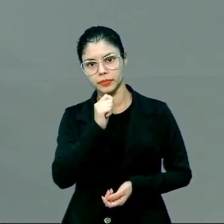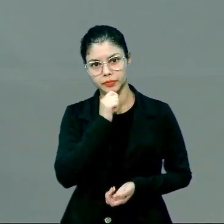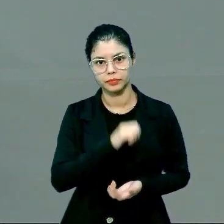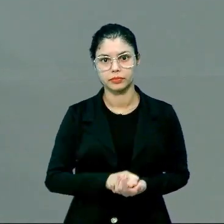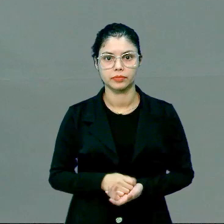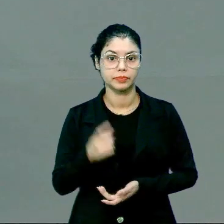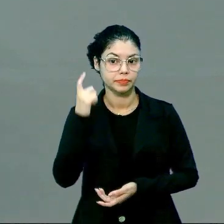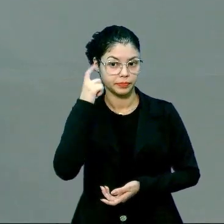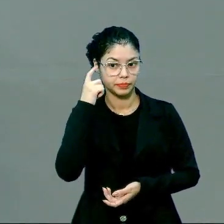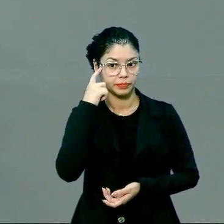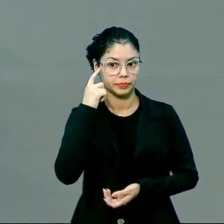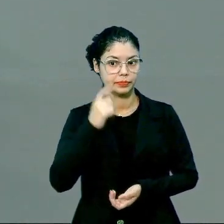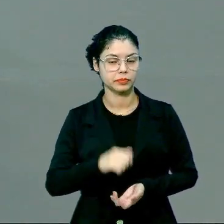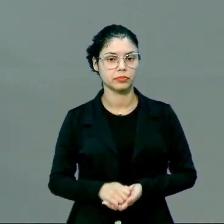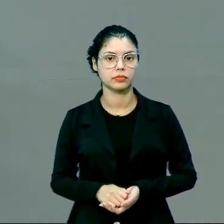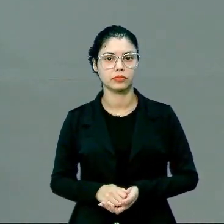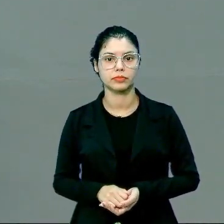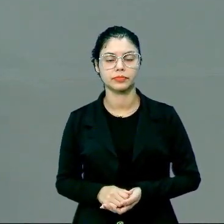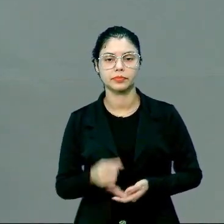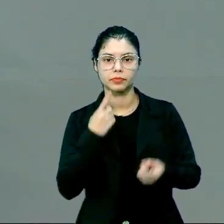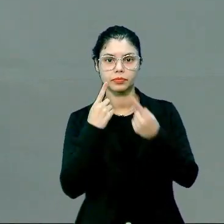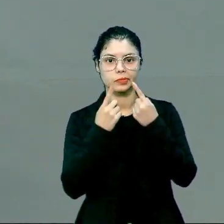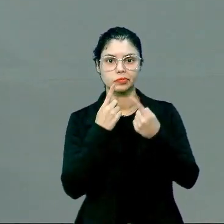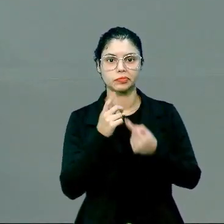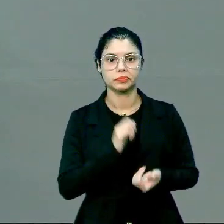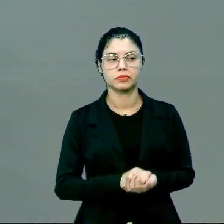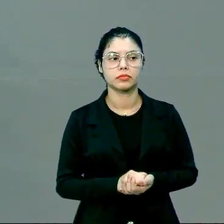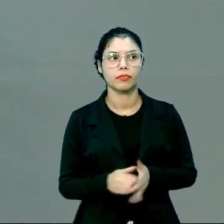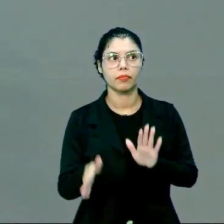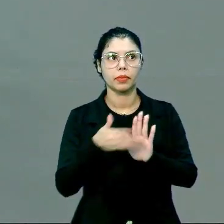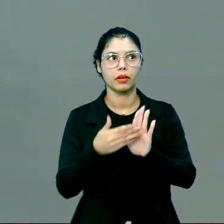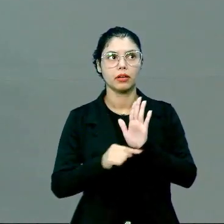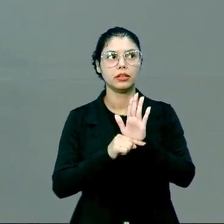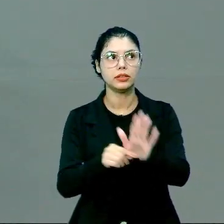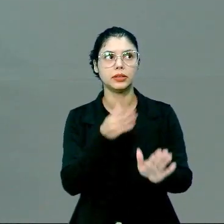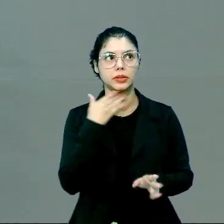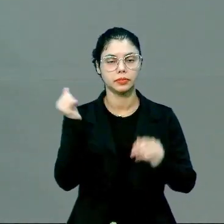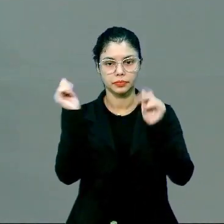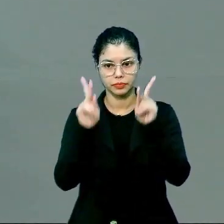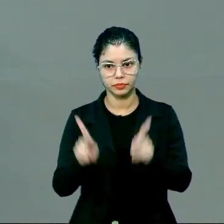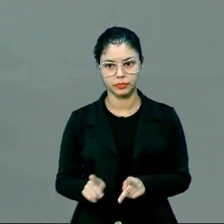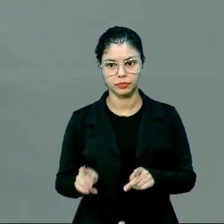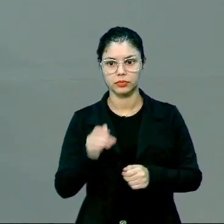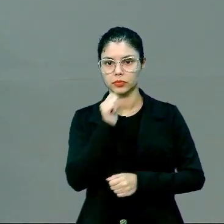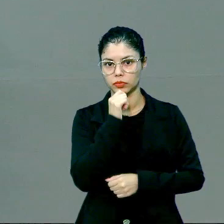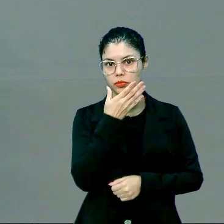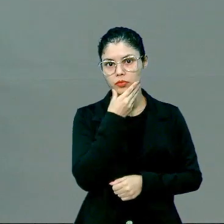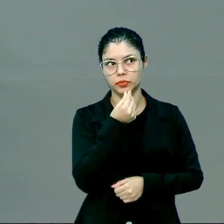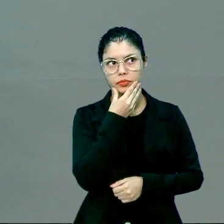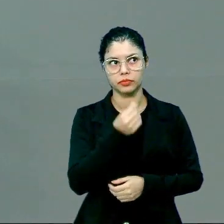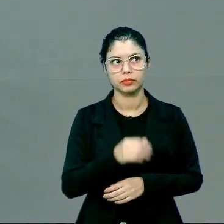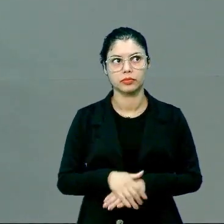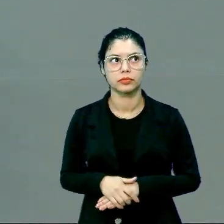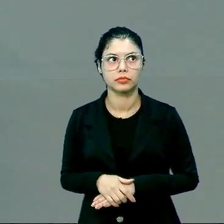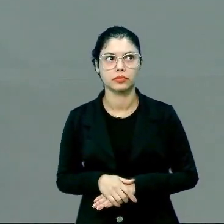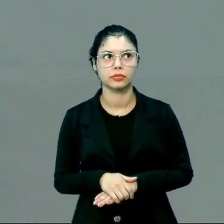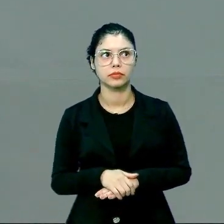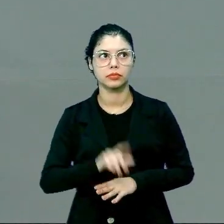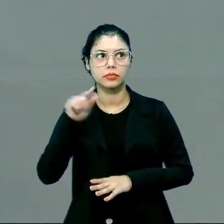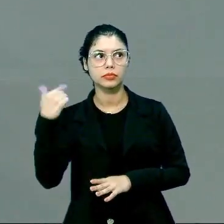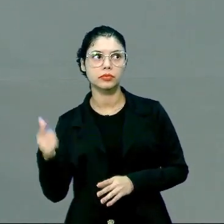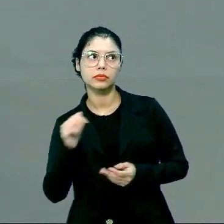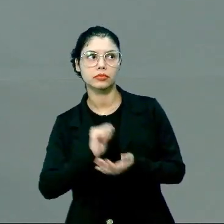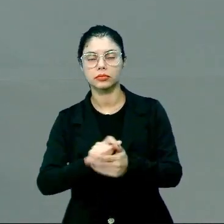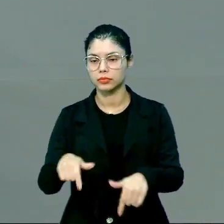estar usando a razão comunicativa, que promove a dignidade do homem e promove também